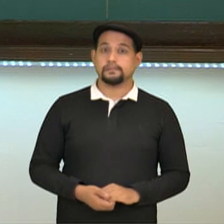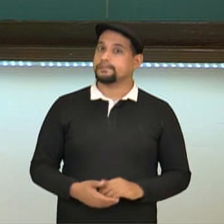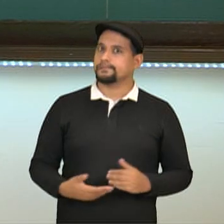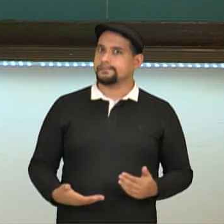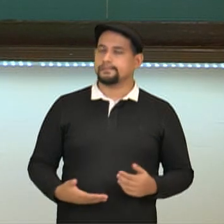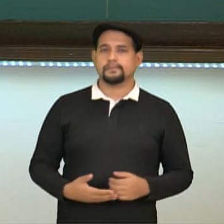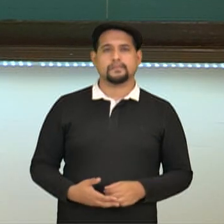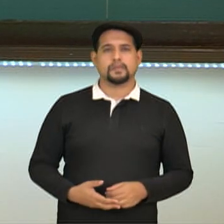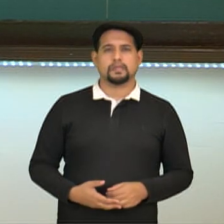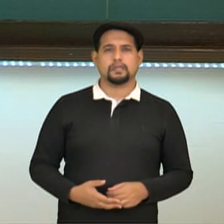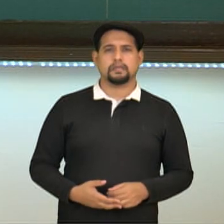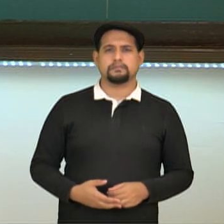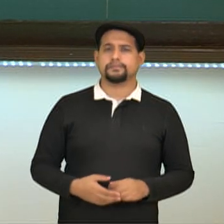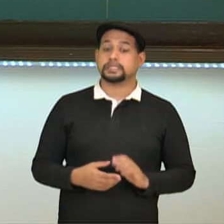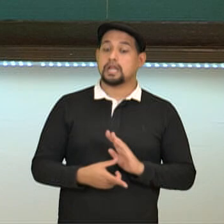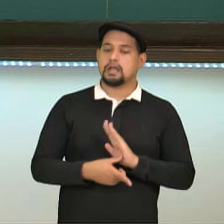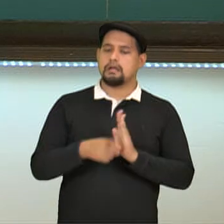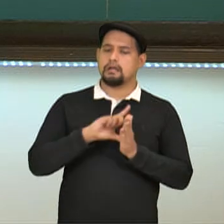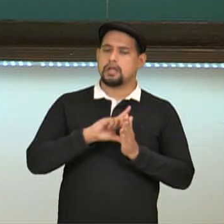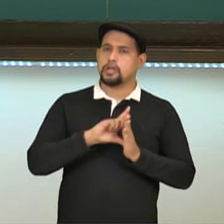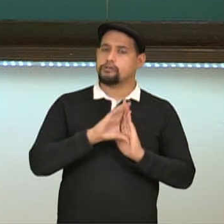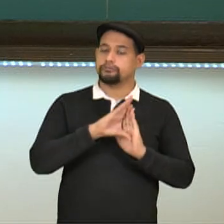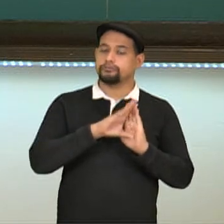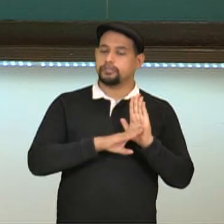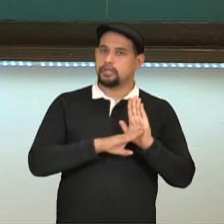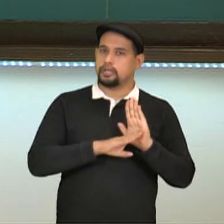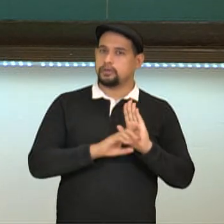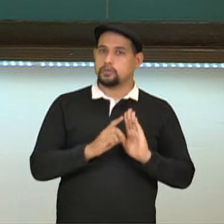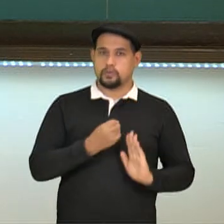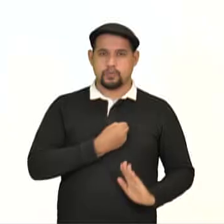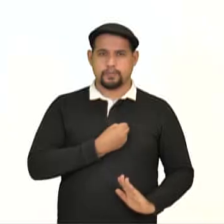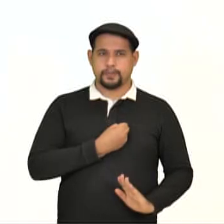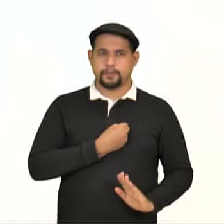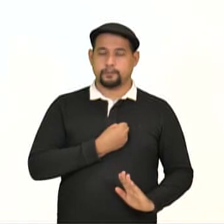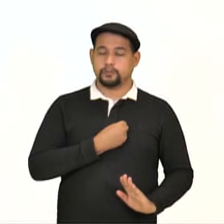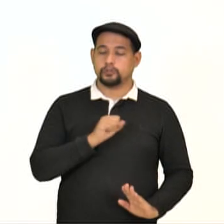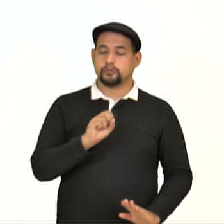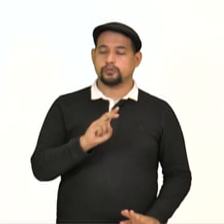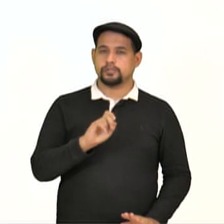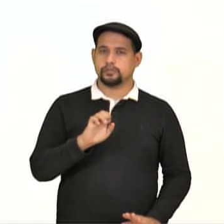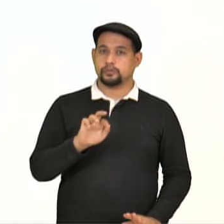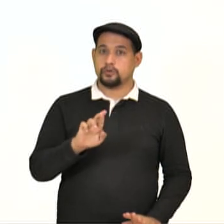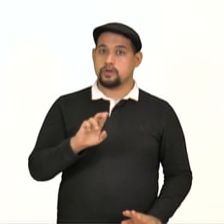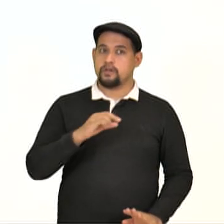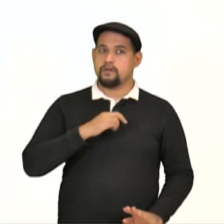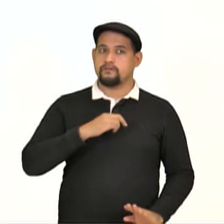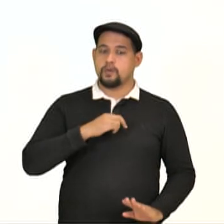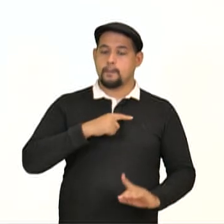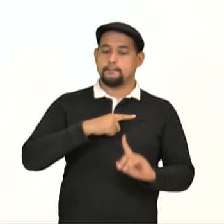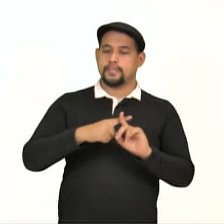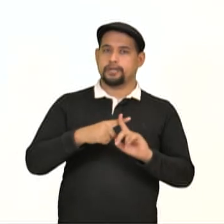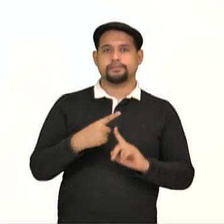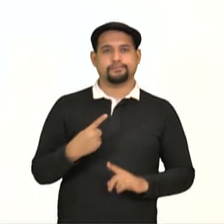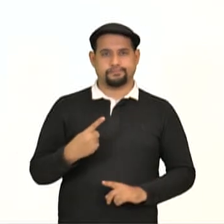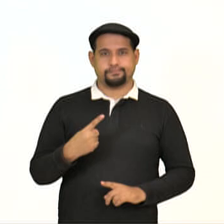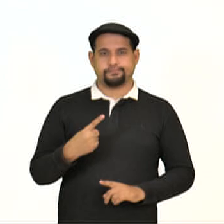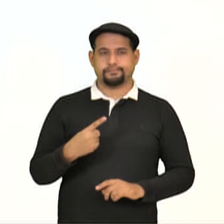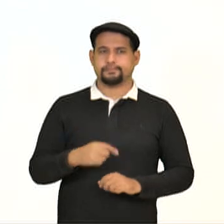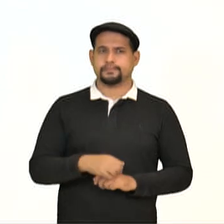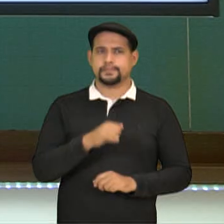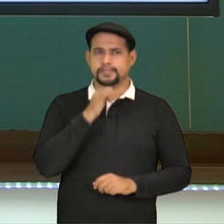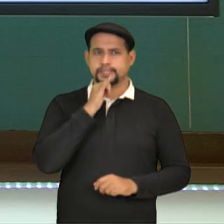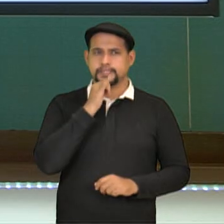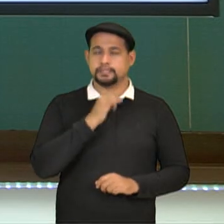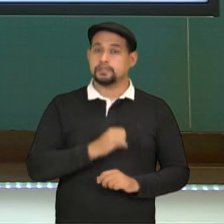Bom, se para o antecessor eu tirei uma unidade, para o sucessor eu vou acrescentar uma unidade. Então,